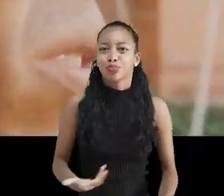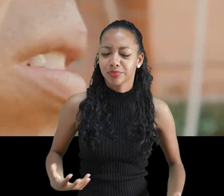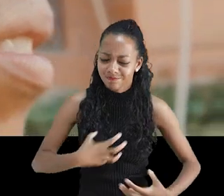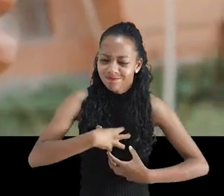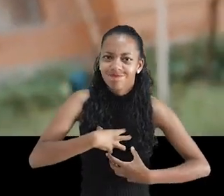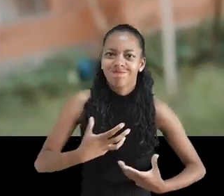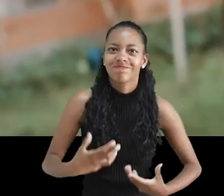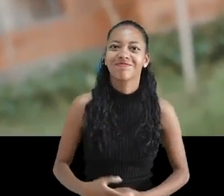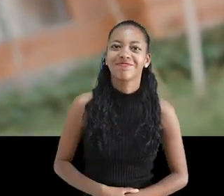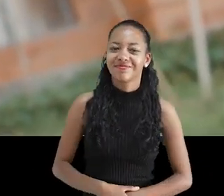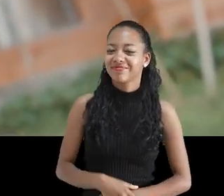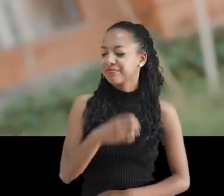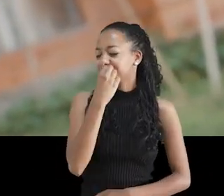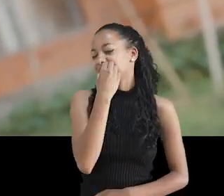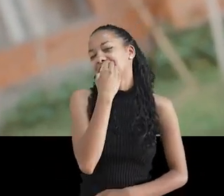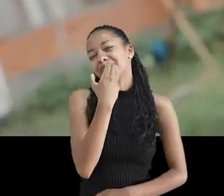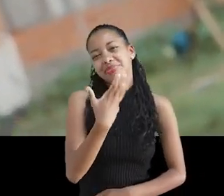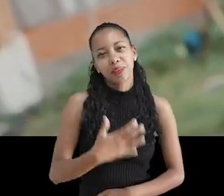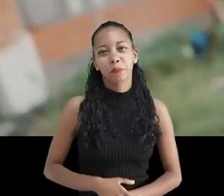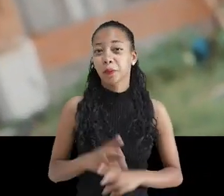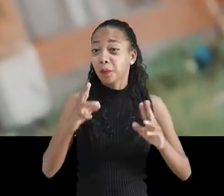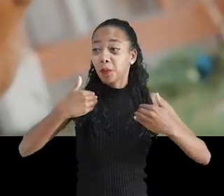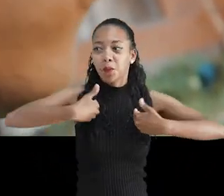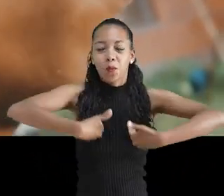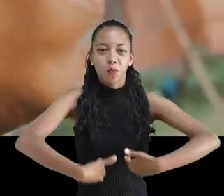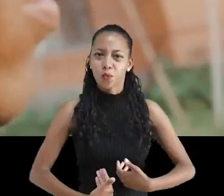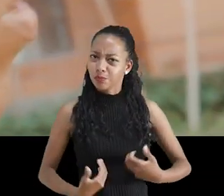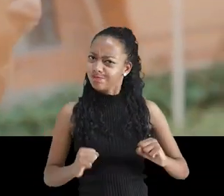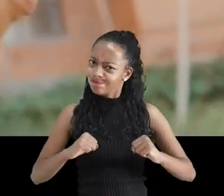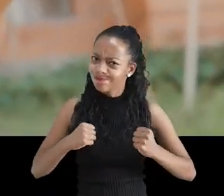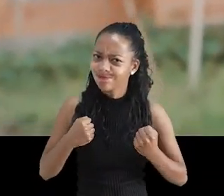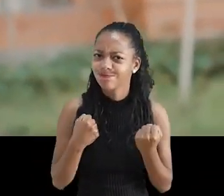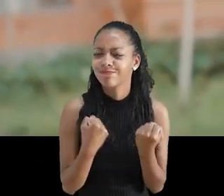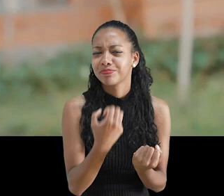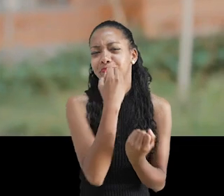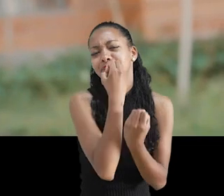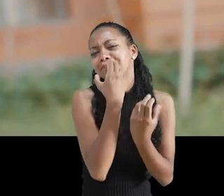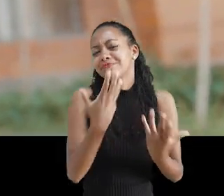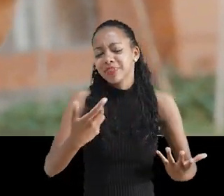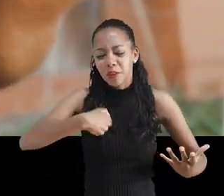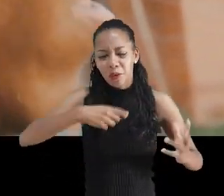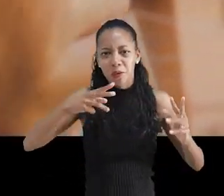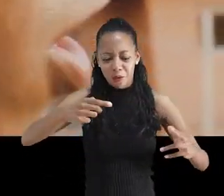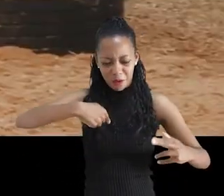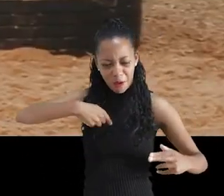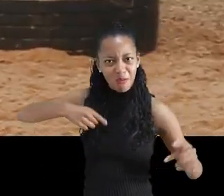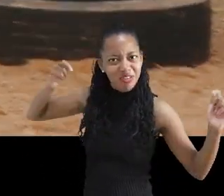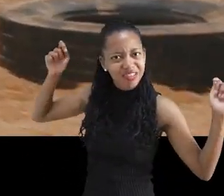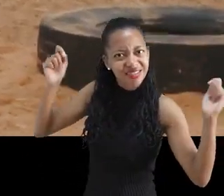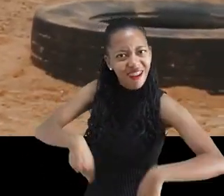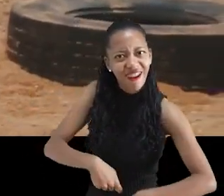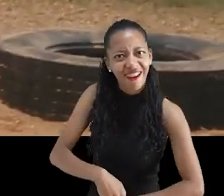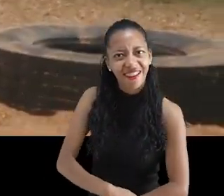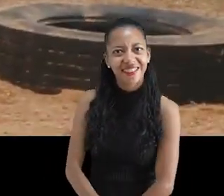alma entendeu eu creio com tua alma movendo teu corpo tá mostrando não só pras pessoas mostrando PR si mesmo que